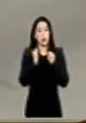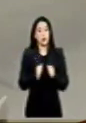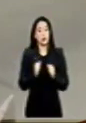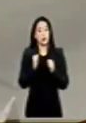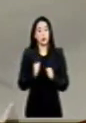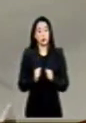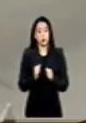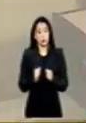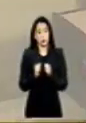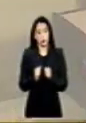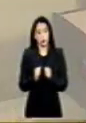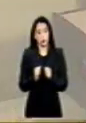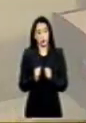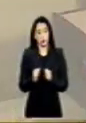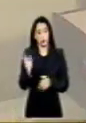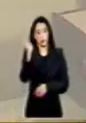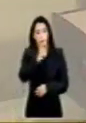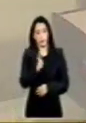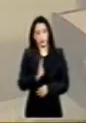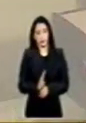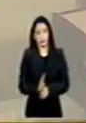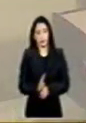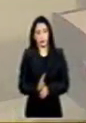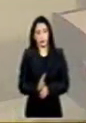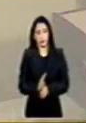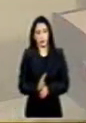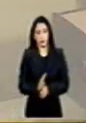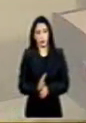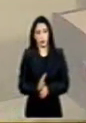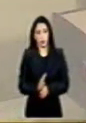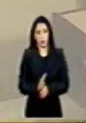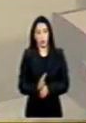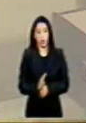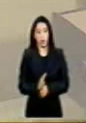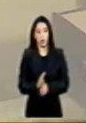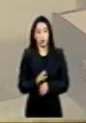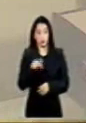tudo isso sem o crivo dessa Suprema Corte.